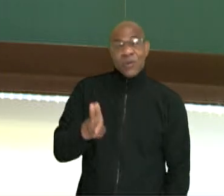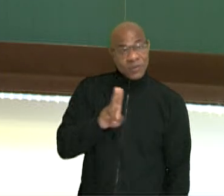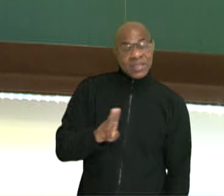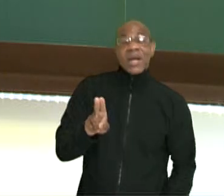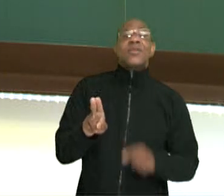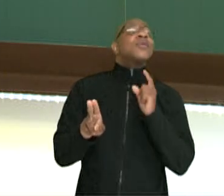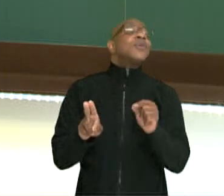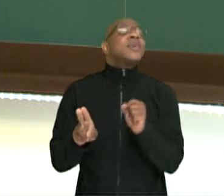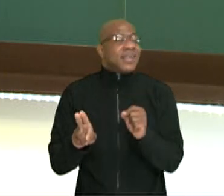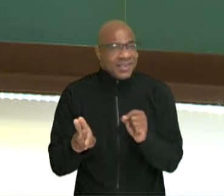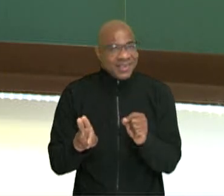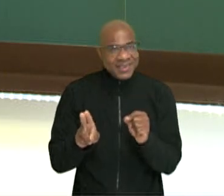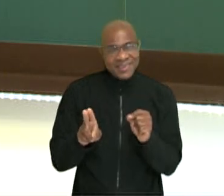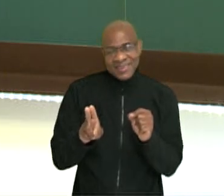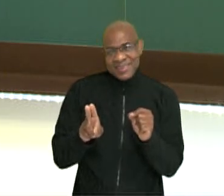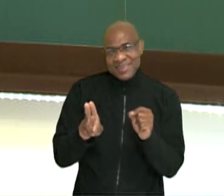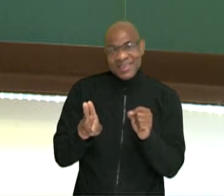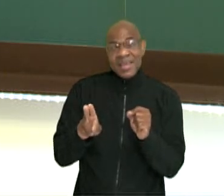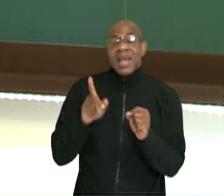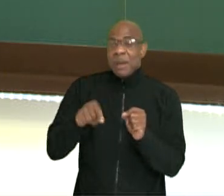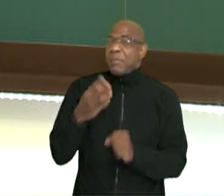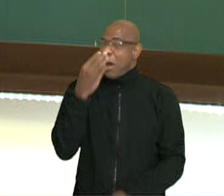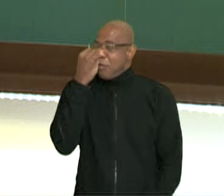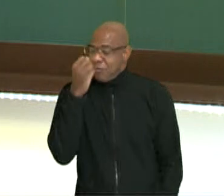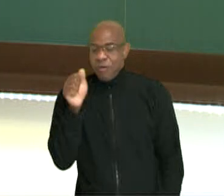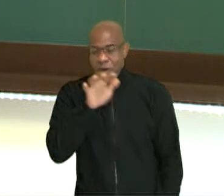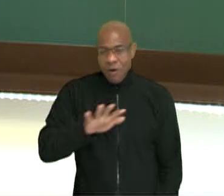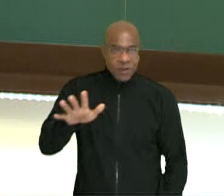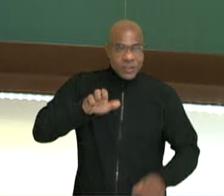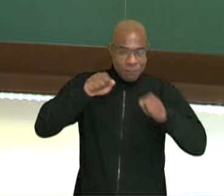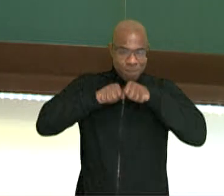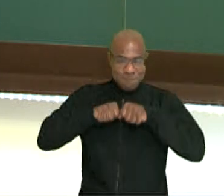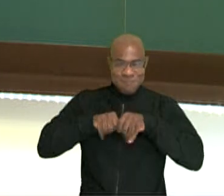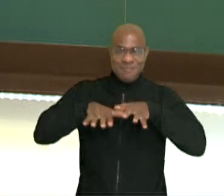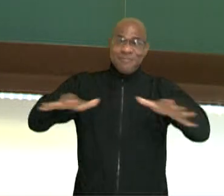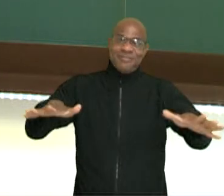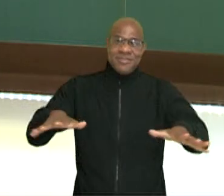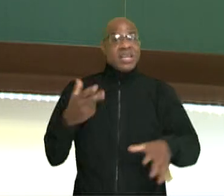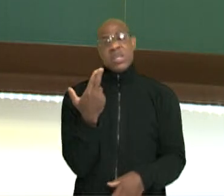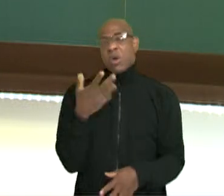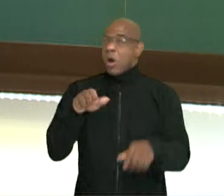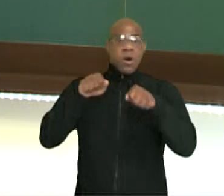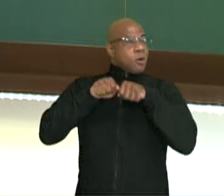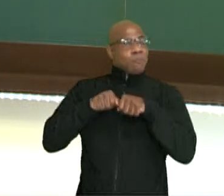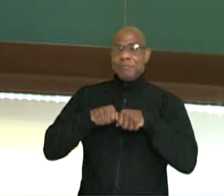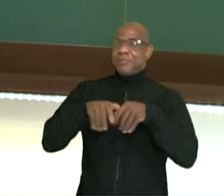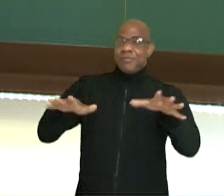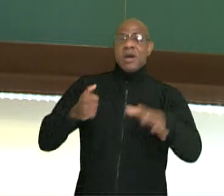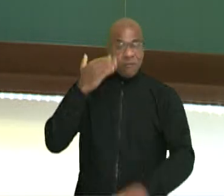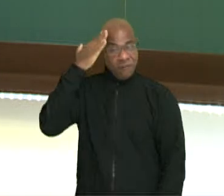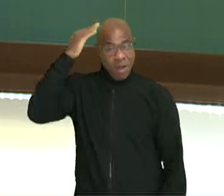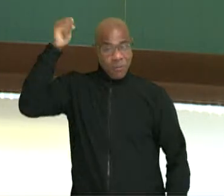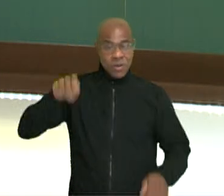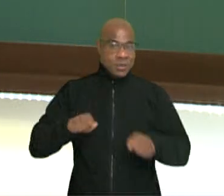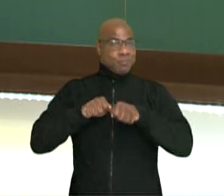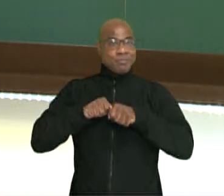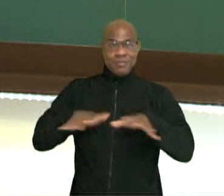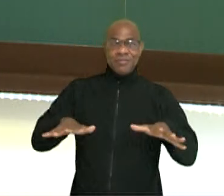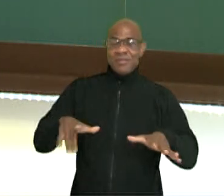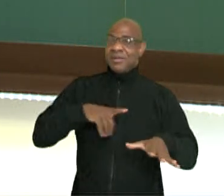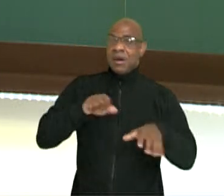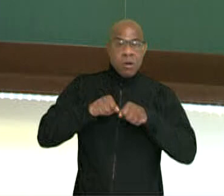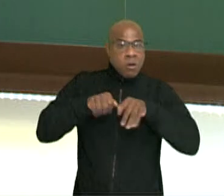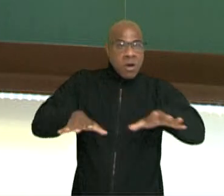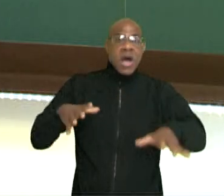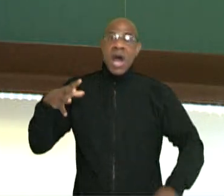para designar o quê? Uma foto, uma notícia, um vídeo, né? Que teve, de fato, o quê? Um